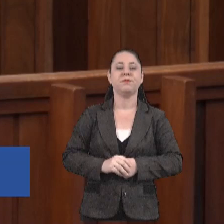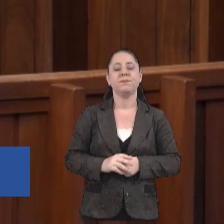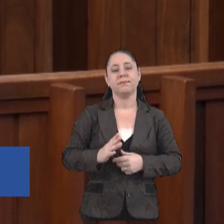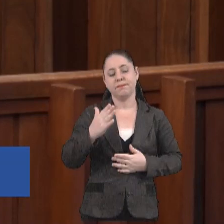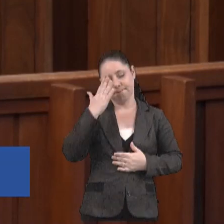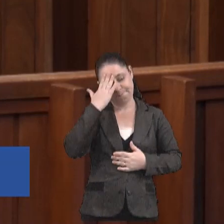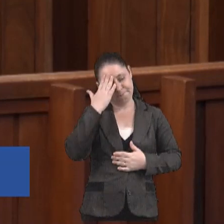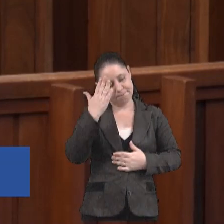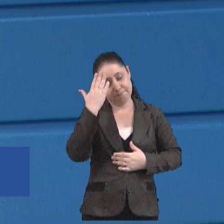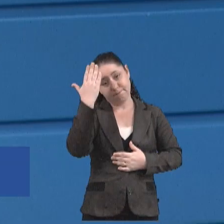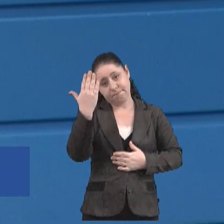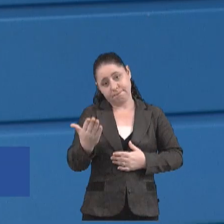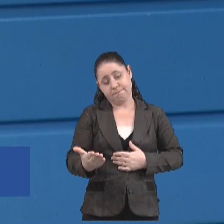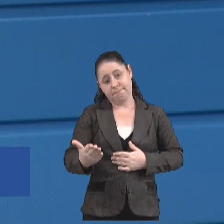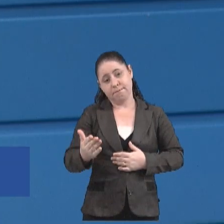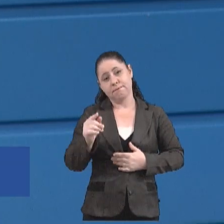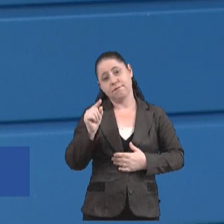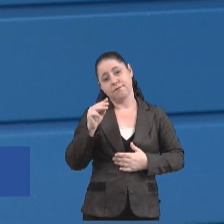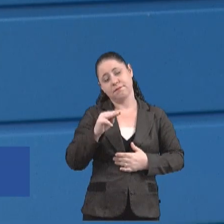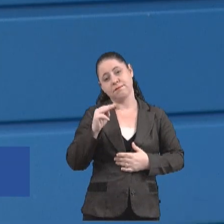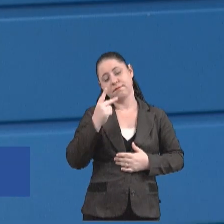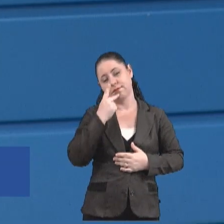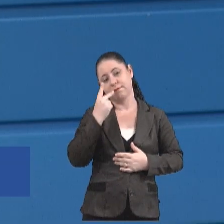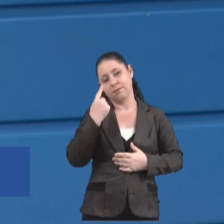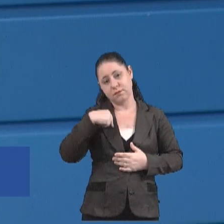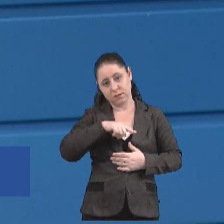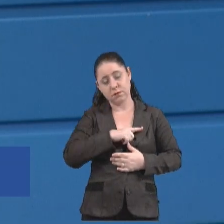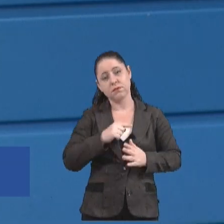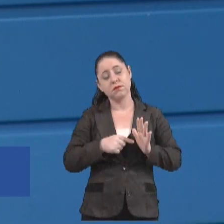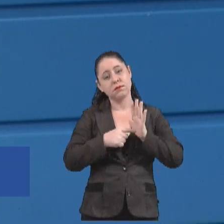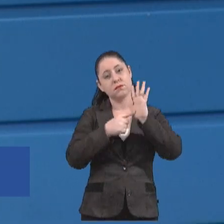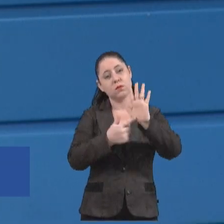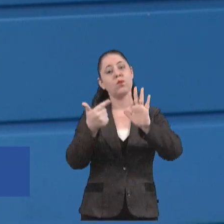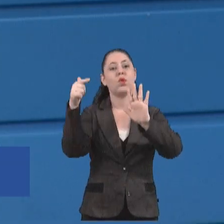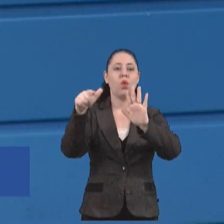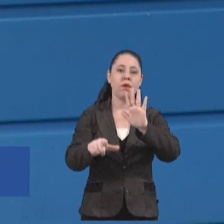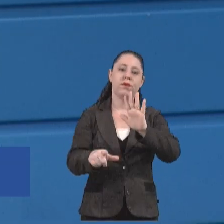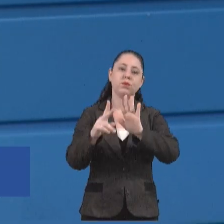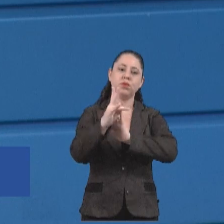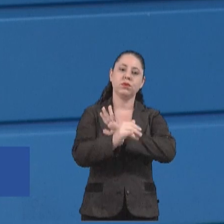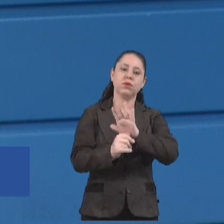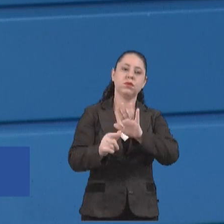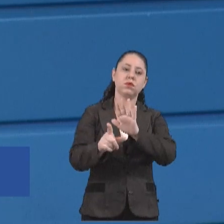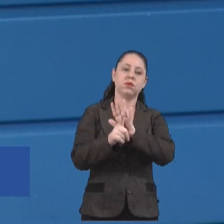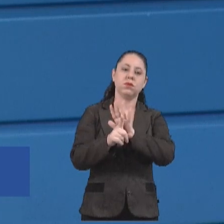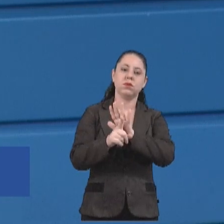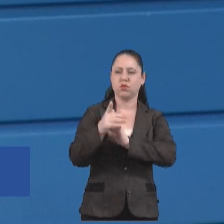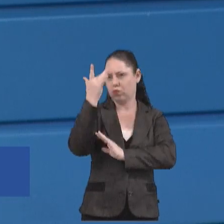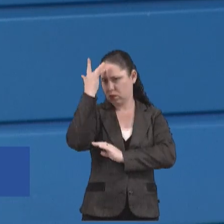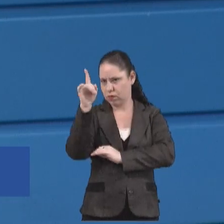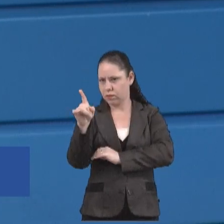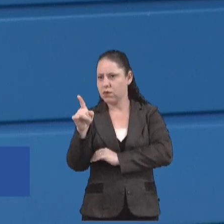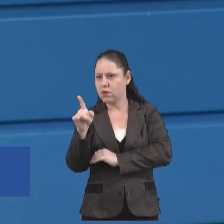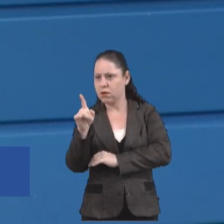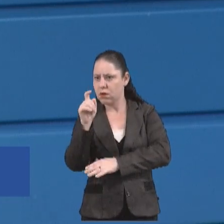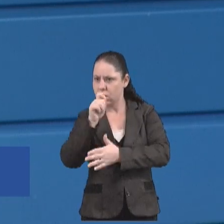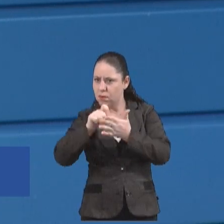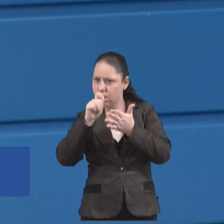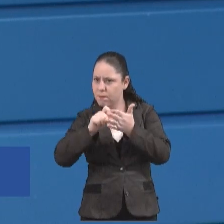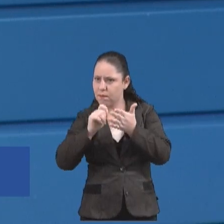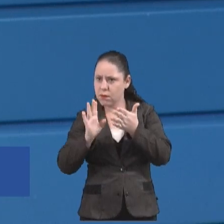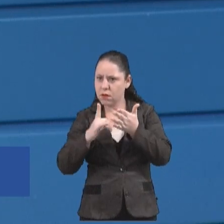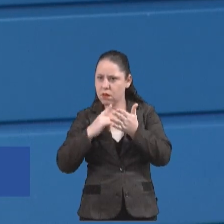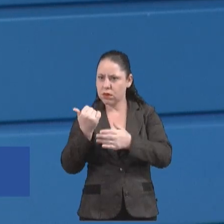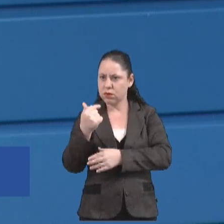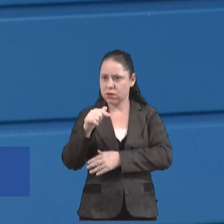agradecer a concessão da parte de Vossa Excelência e dizer que nós reapresentamos um projeto, eu não sei se Vossa Excelência já subscreveu, acho